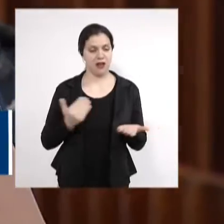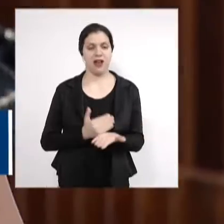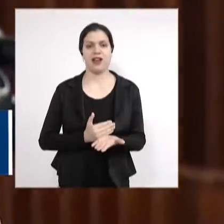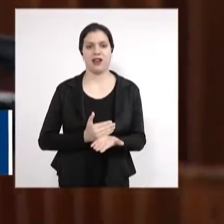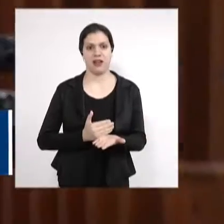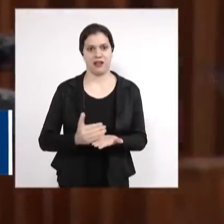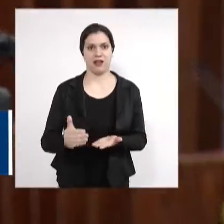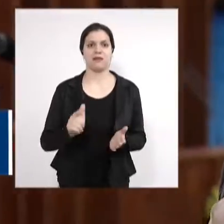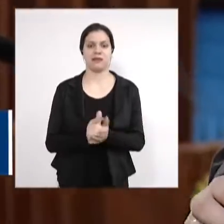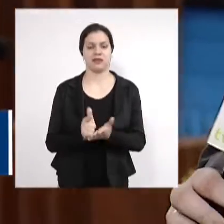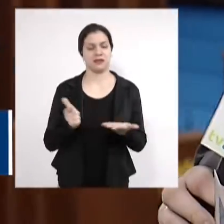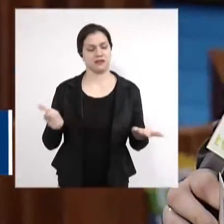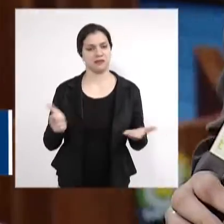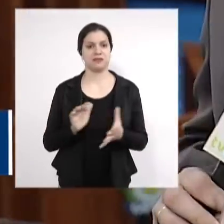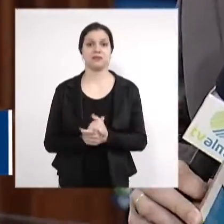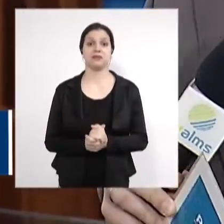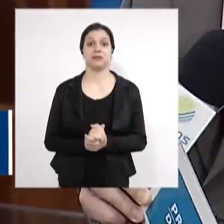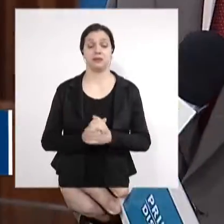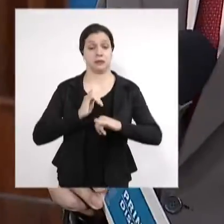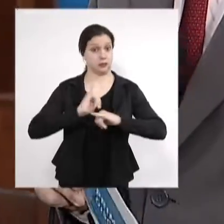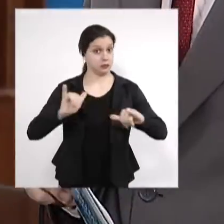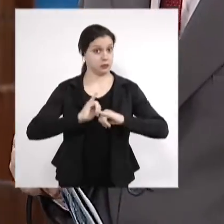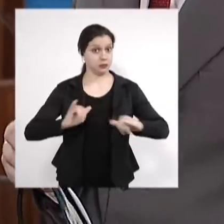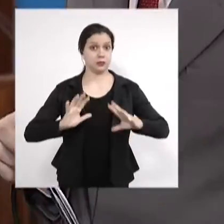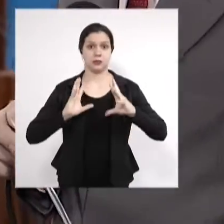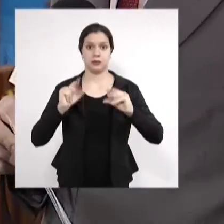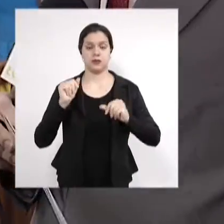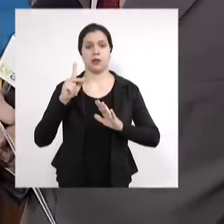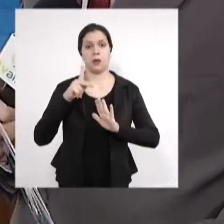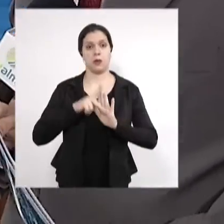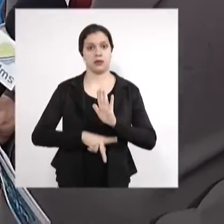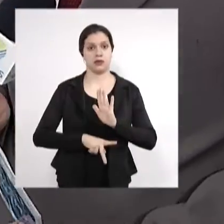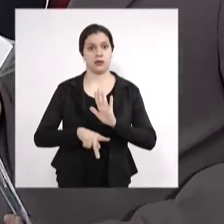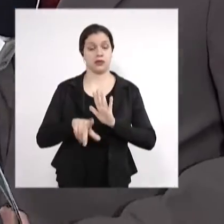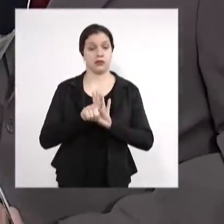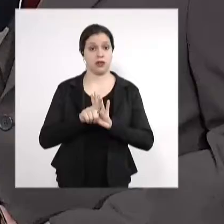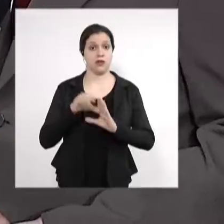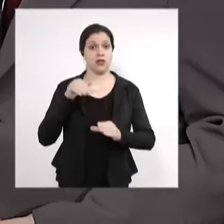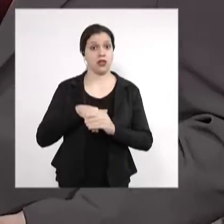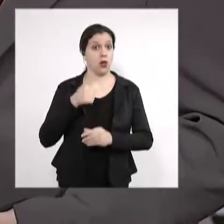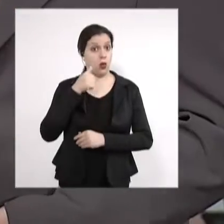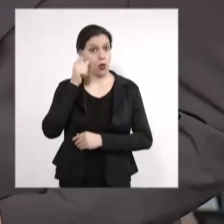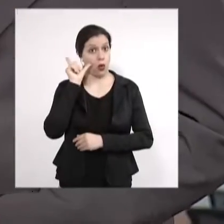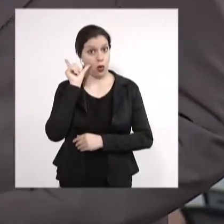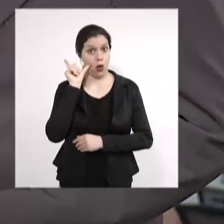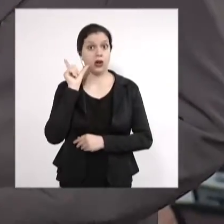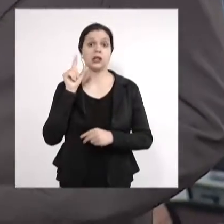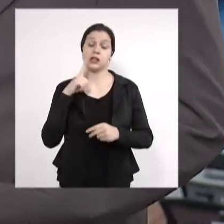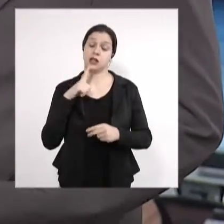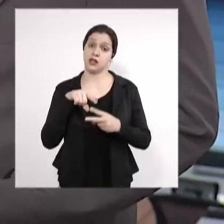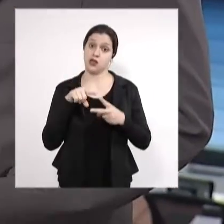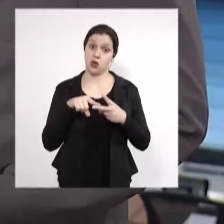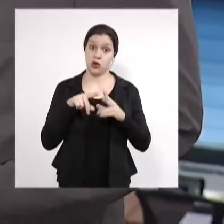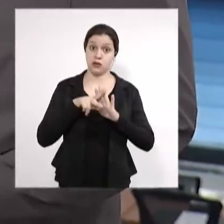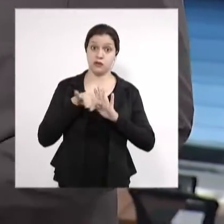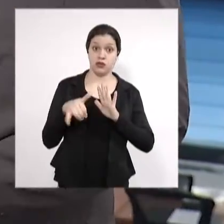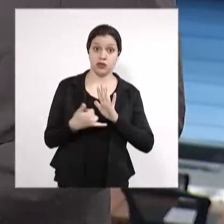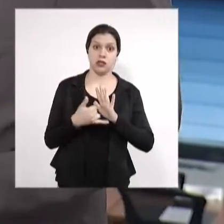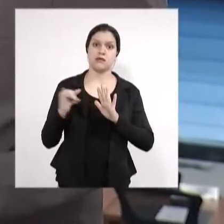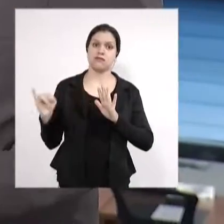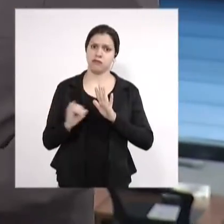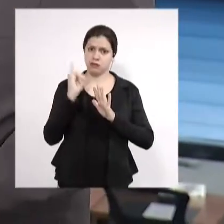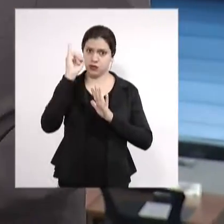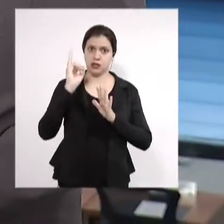agora ao jornal com os projetos que foram votados ontem. Na verdade, dois projetos muito importantes